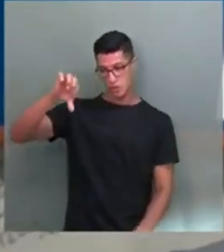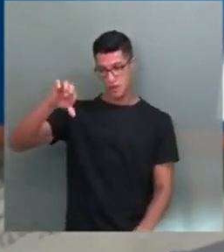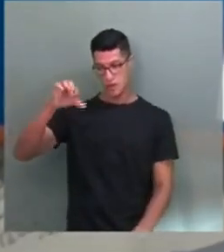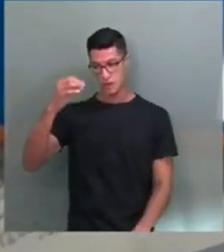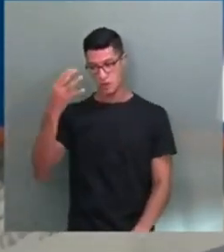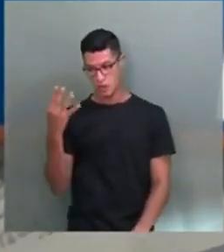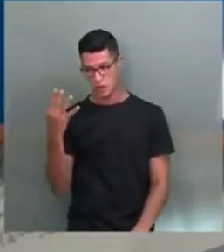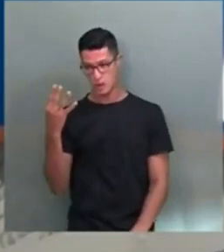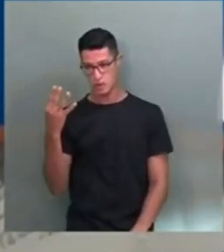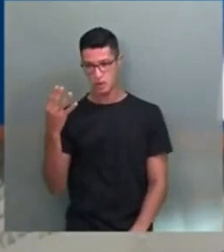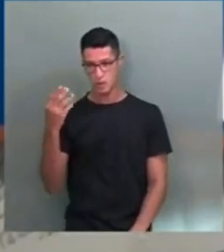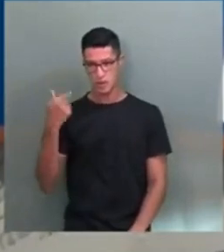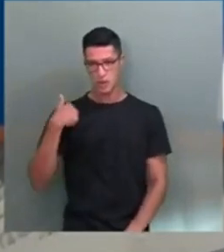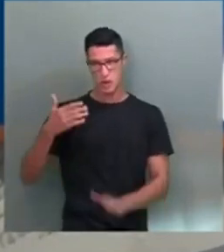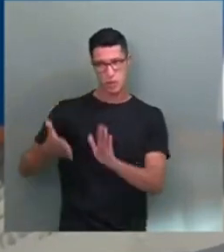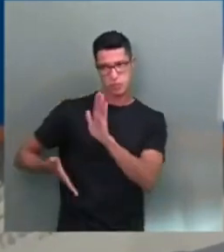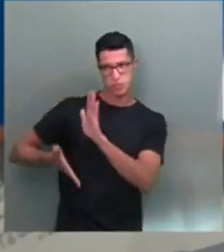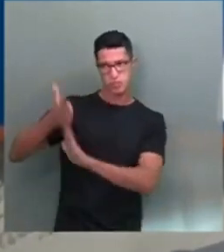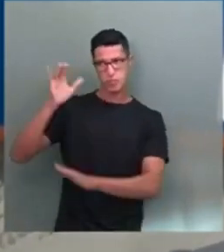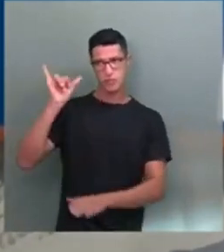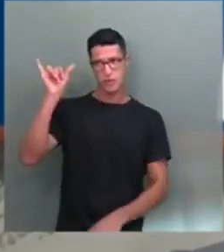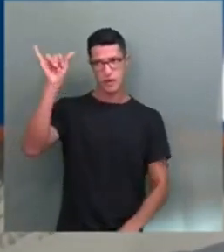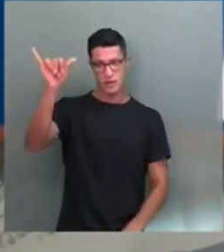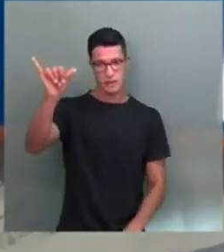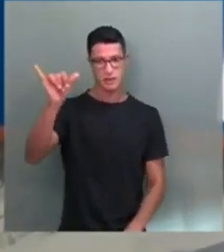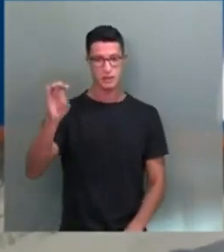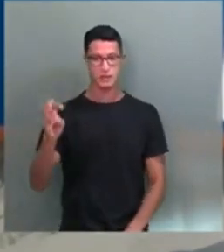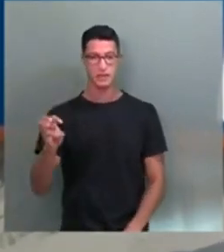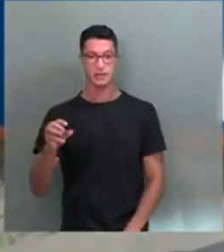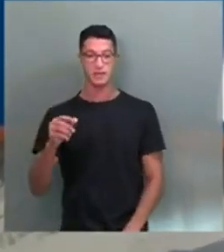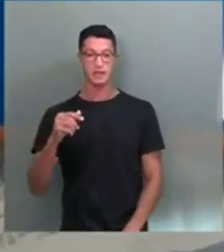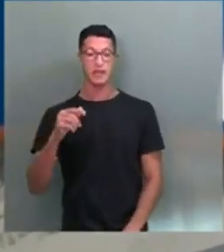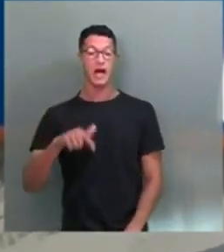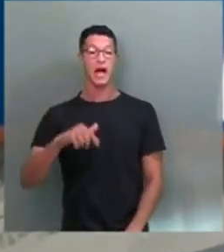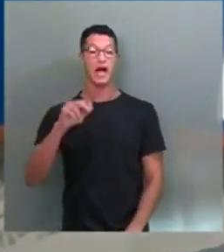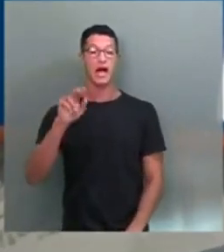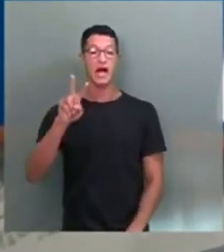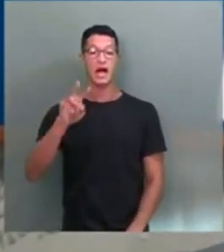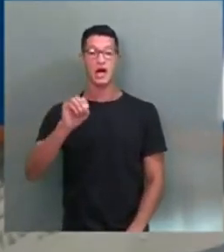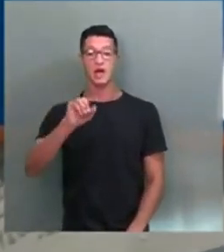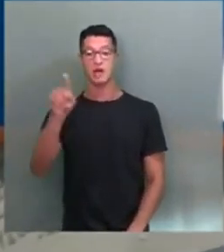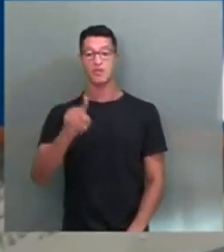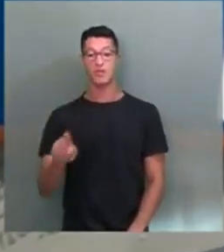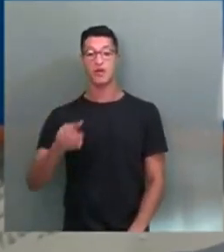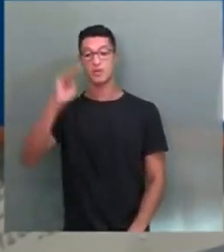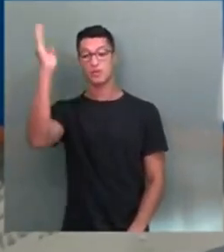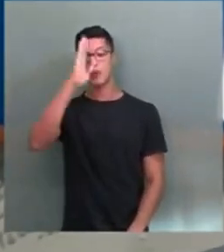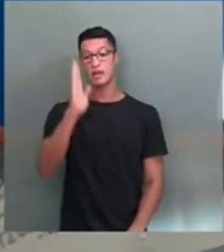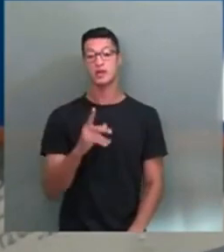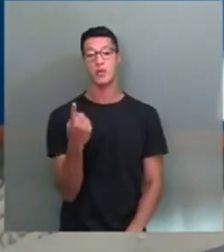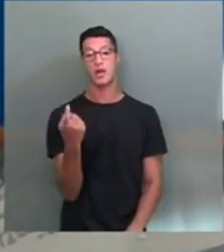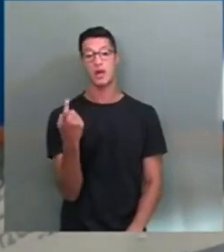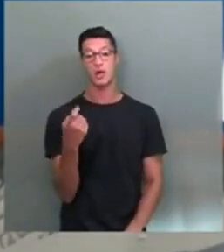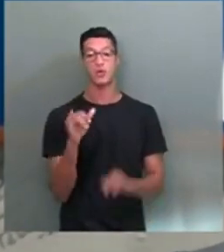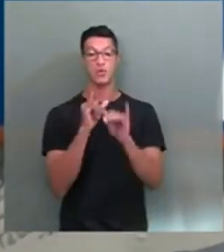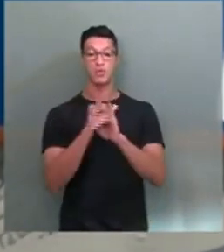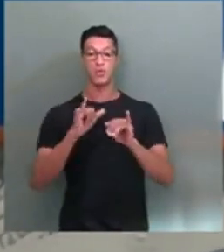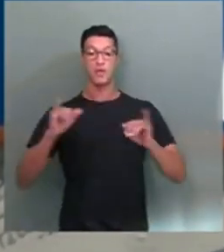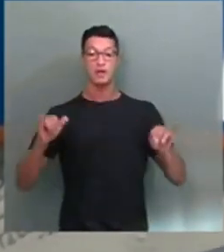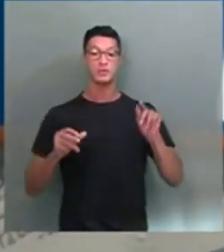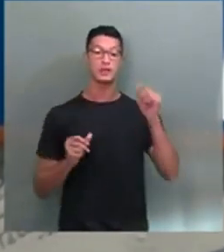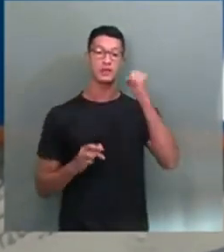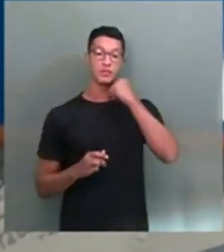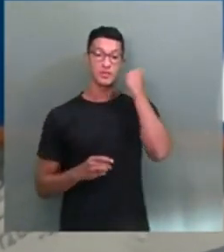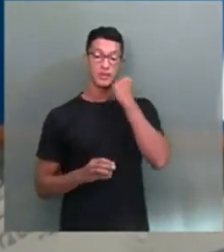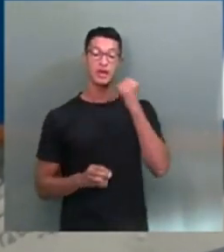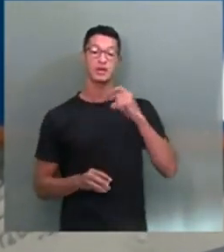1994, vamos fazer uma pequena viagem, a Voz do Brasil era o único informativo que o